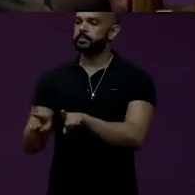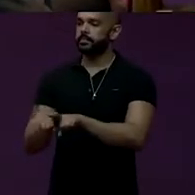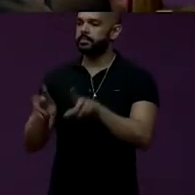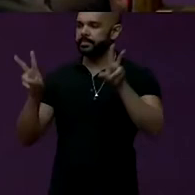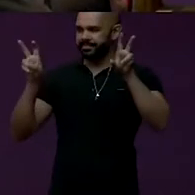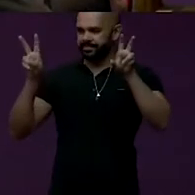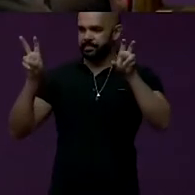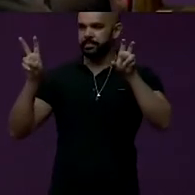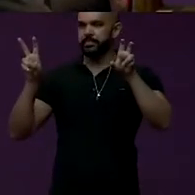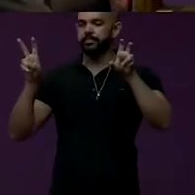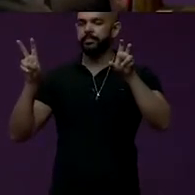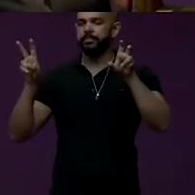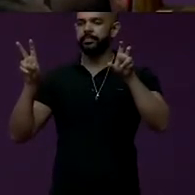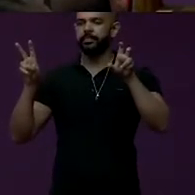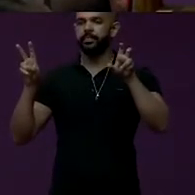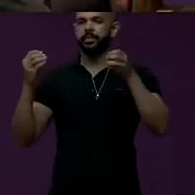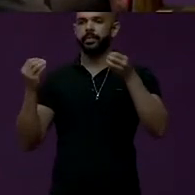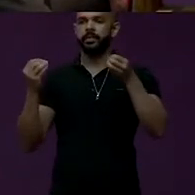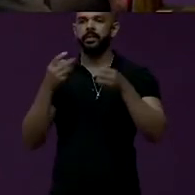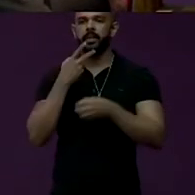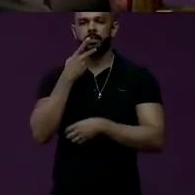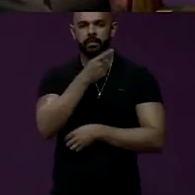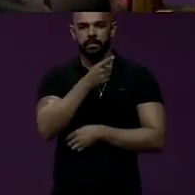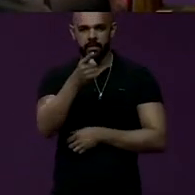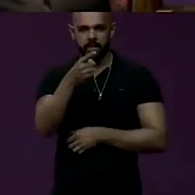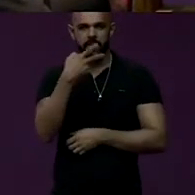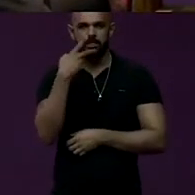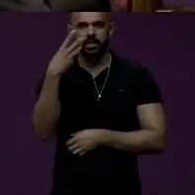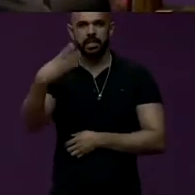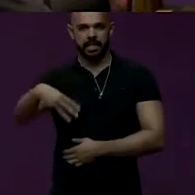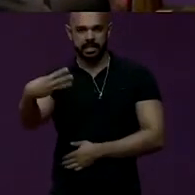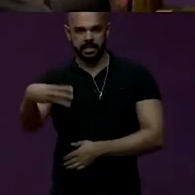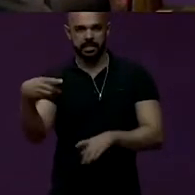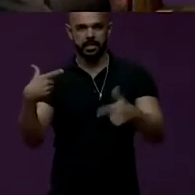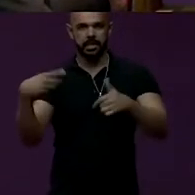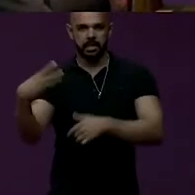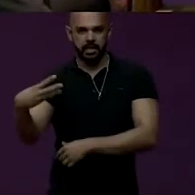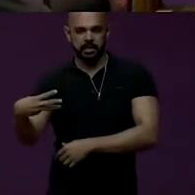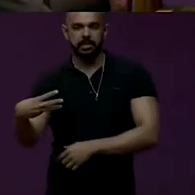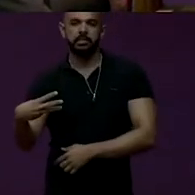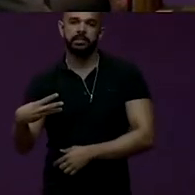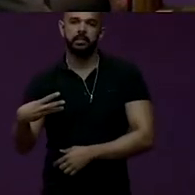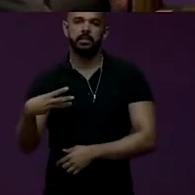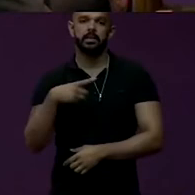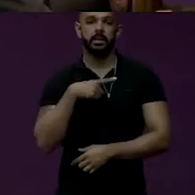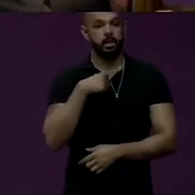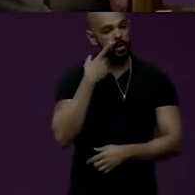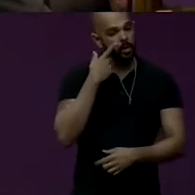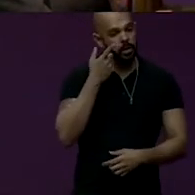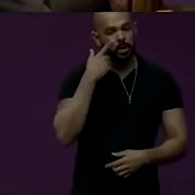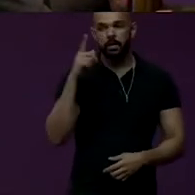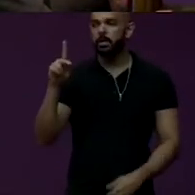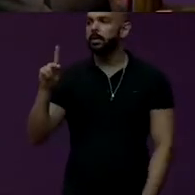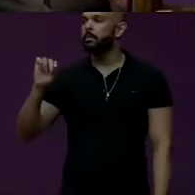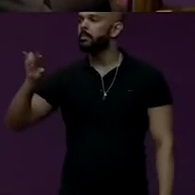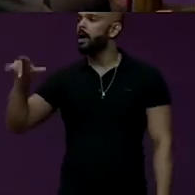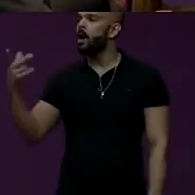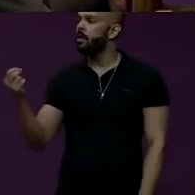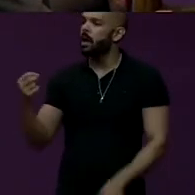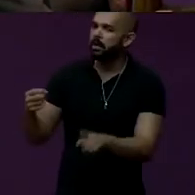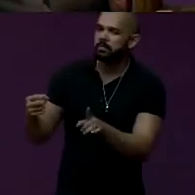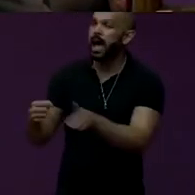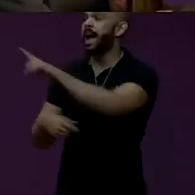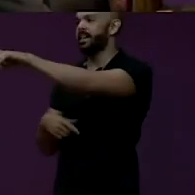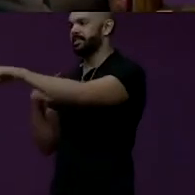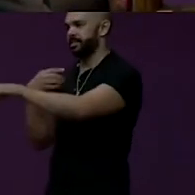relação também às questões, várias questões que você colocou, dos terceirizados, eu não estou vendo o Paulinho aqui.